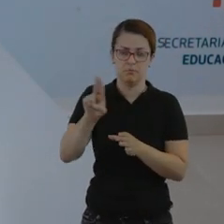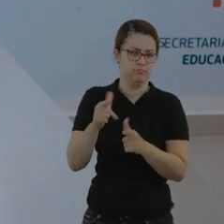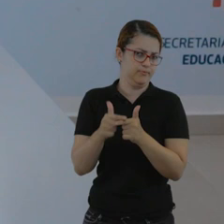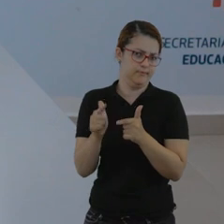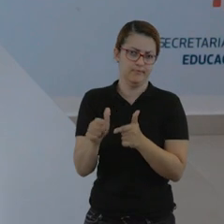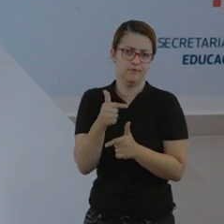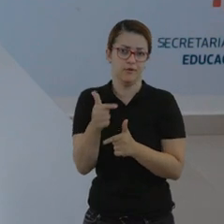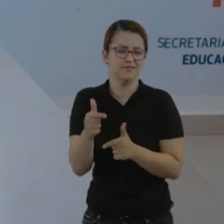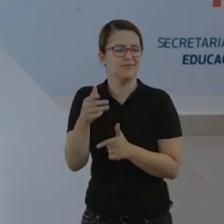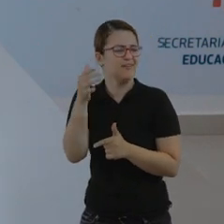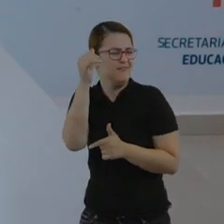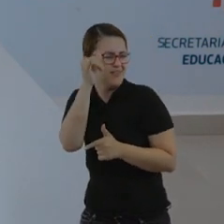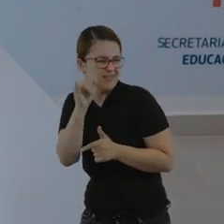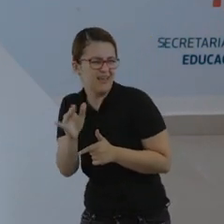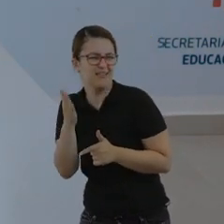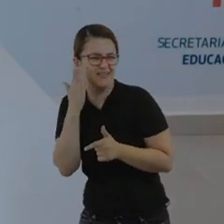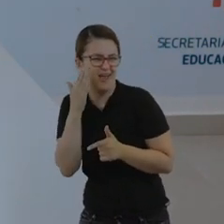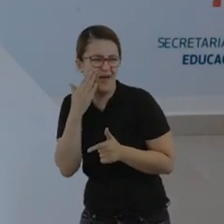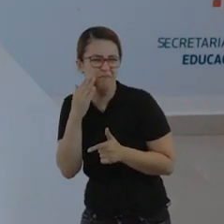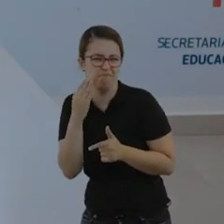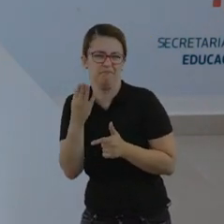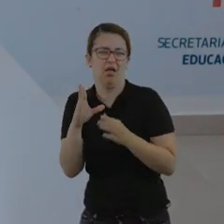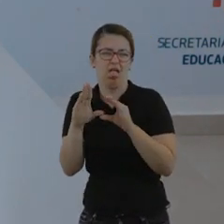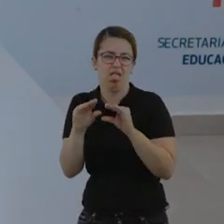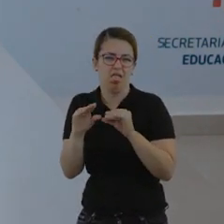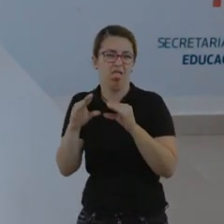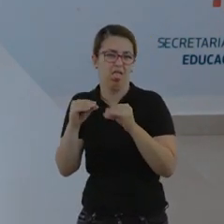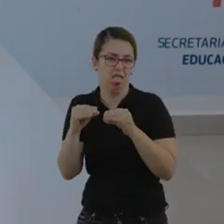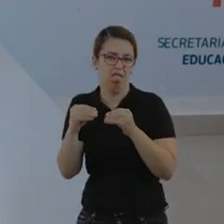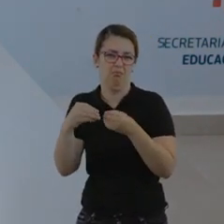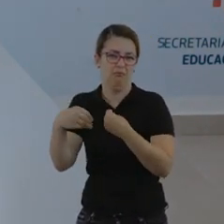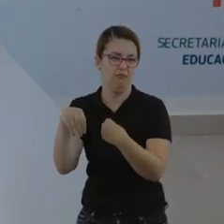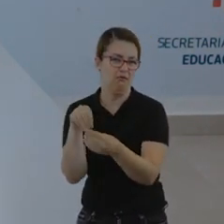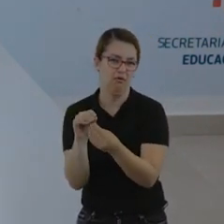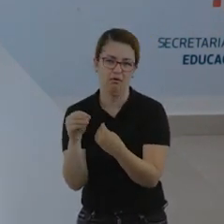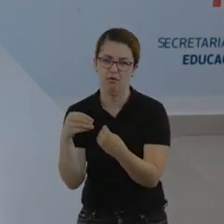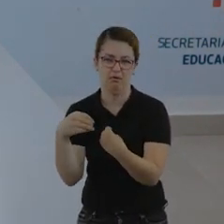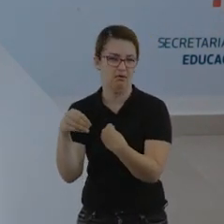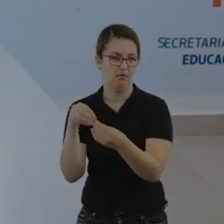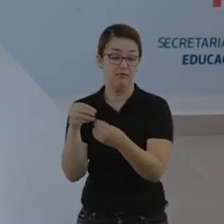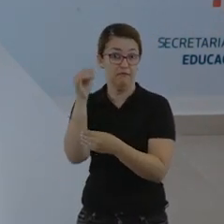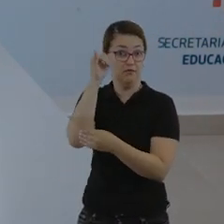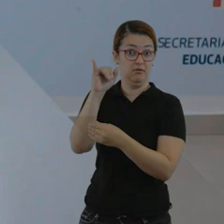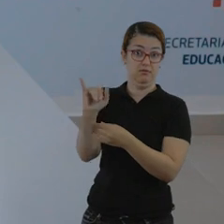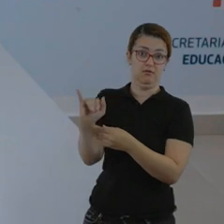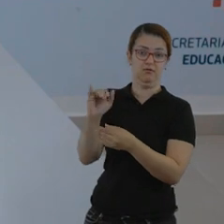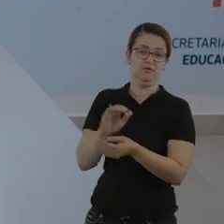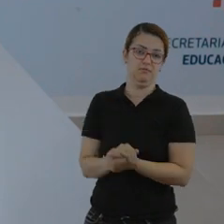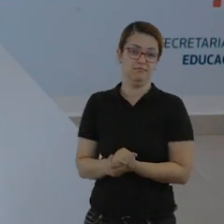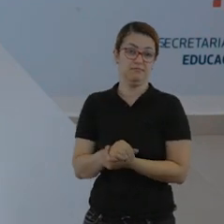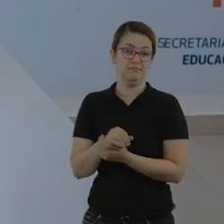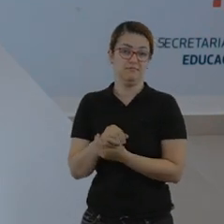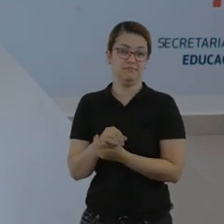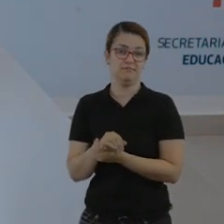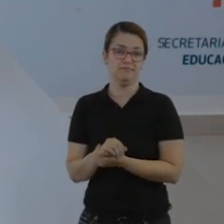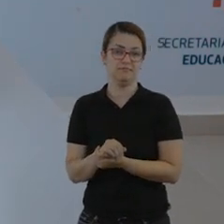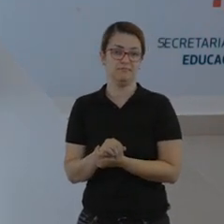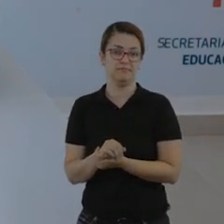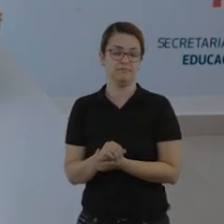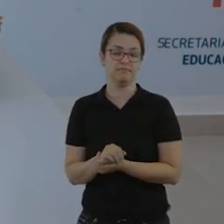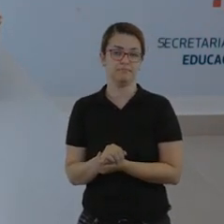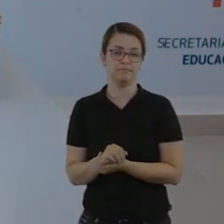evita caqui, essas frutas mais molinhas que a criança aperta, esmaga, estraga. Se comer, tudo bem, mas se estragar...